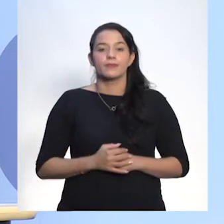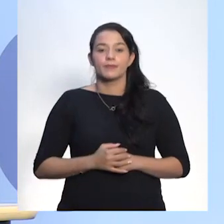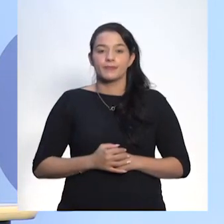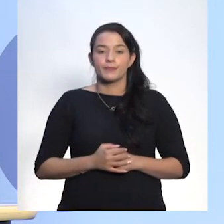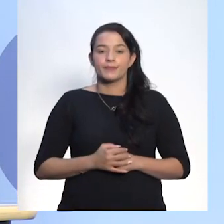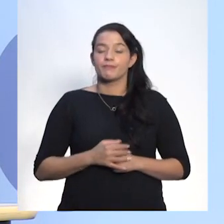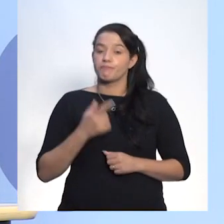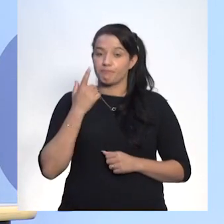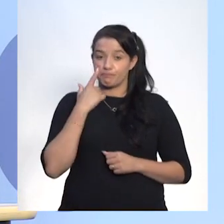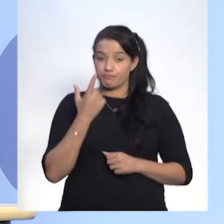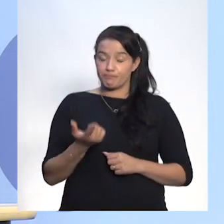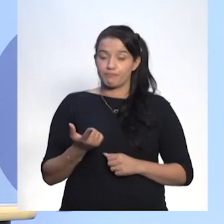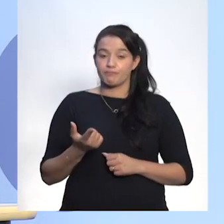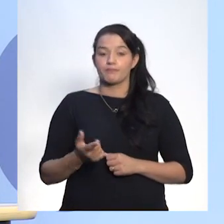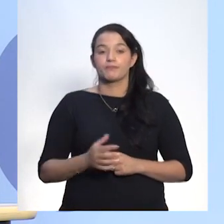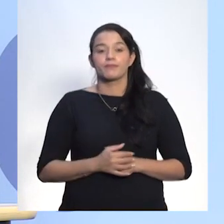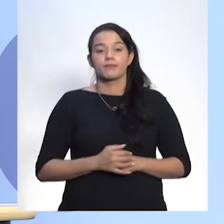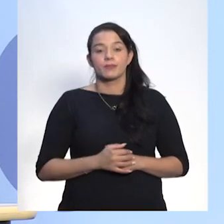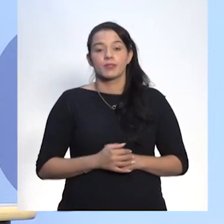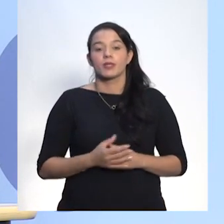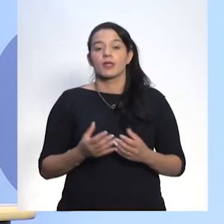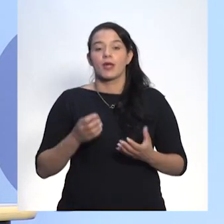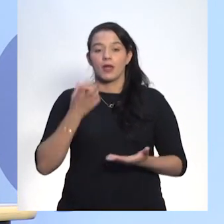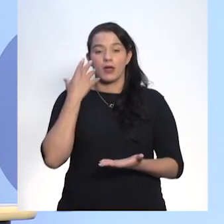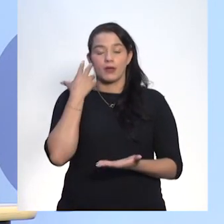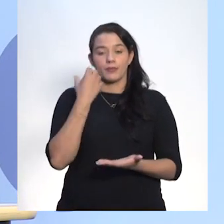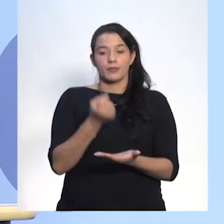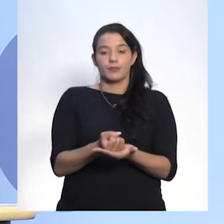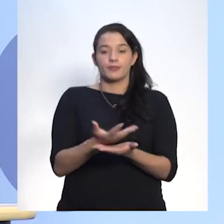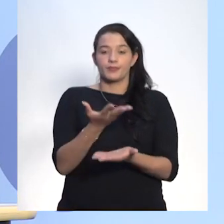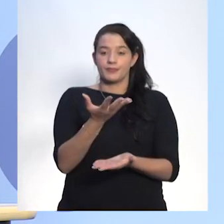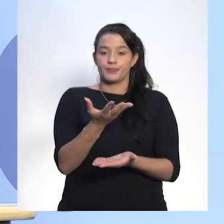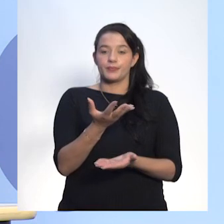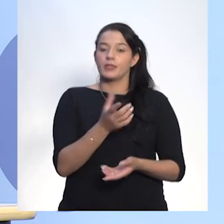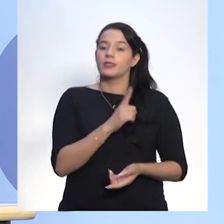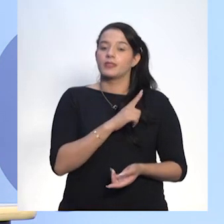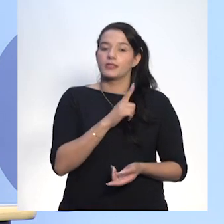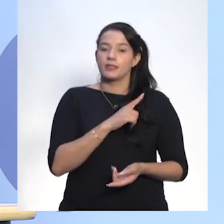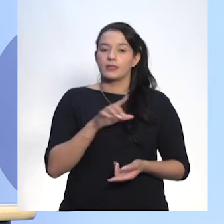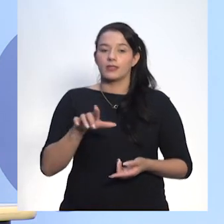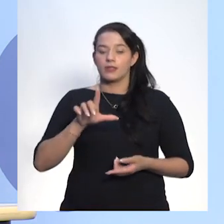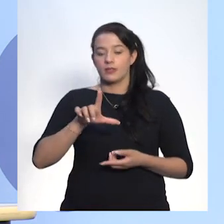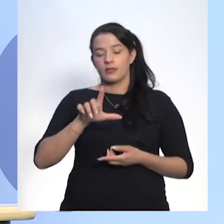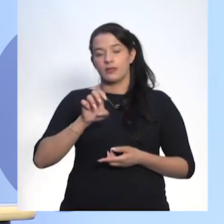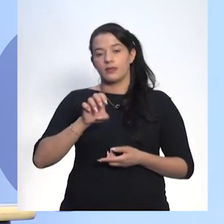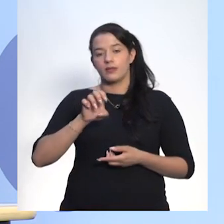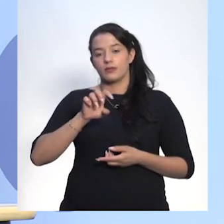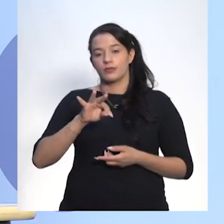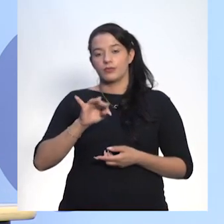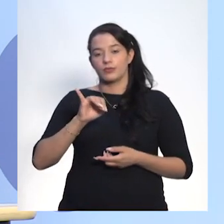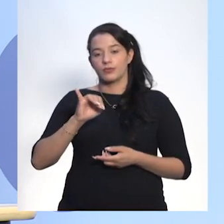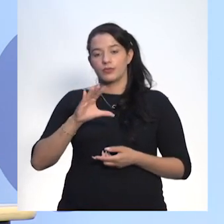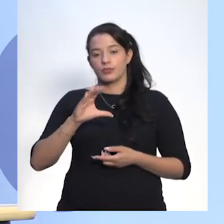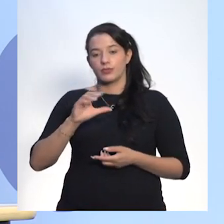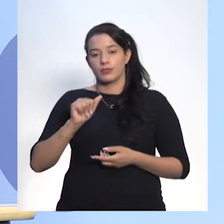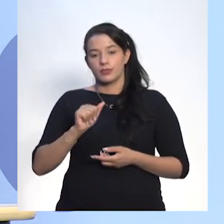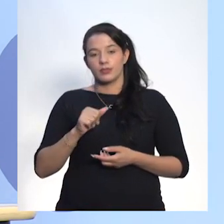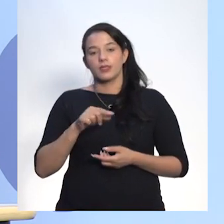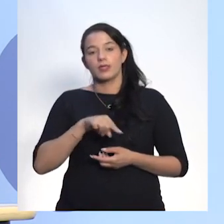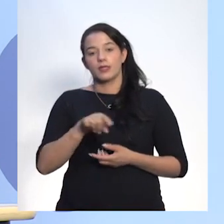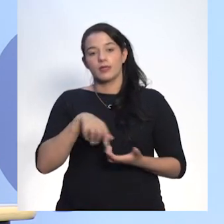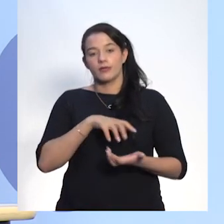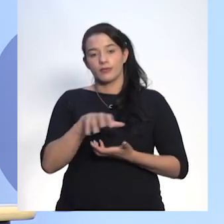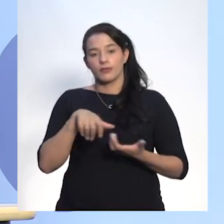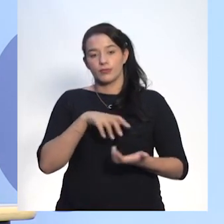Olha, vocês viram aí, né, o podcast da Letícia Gabriele, que vai trabalhar a revolta